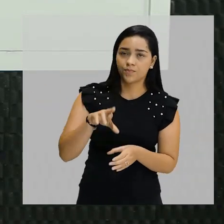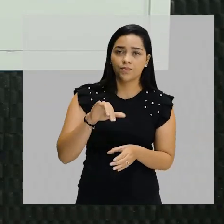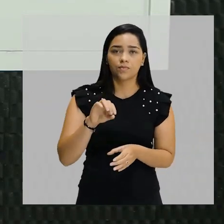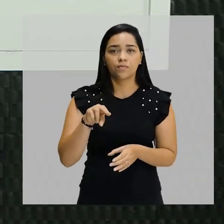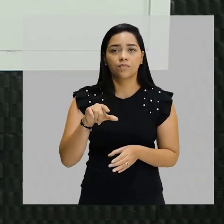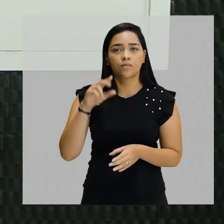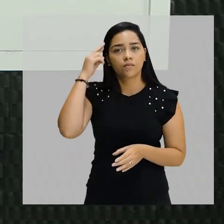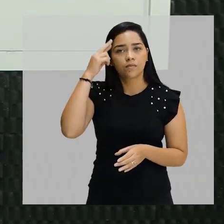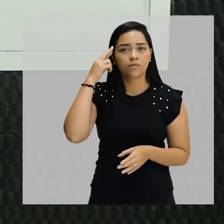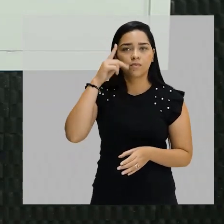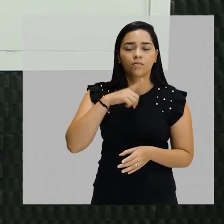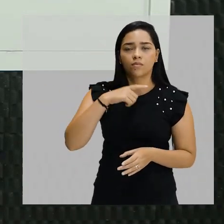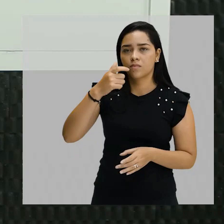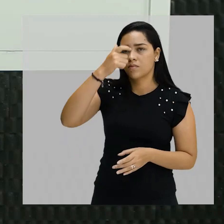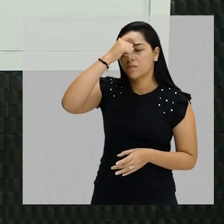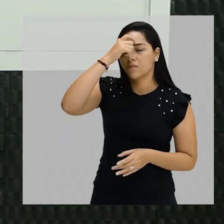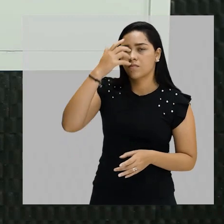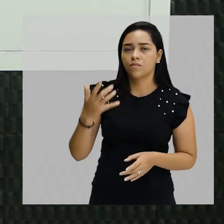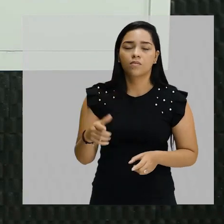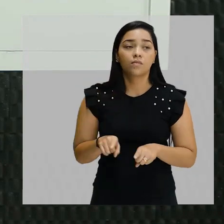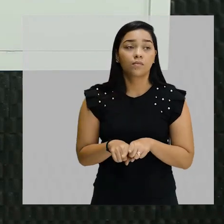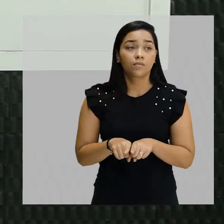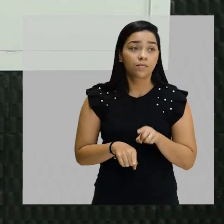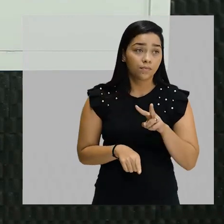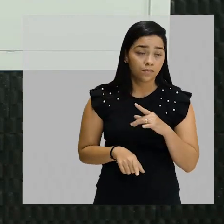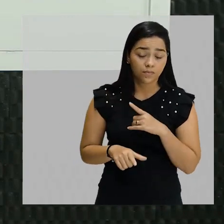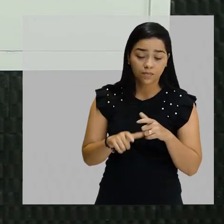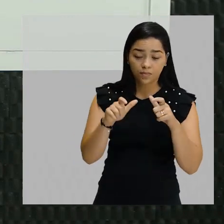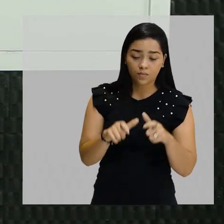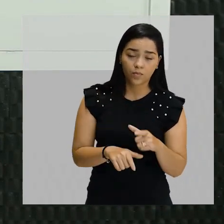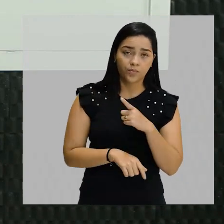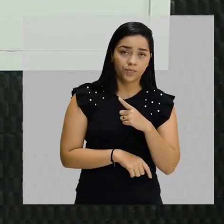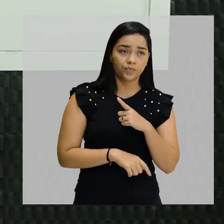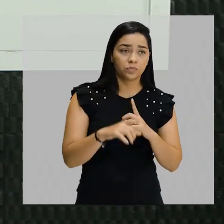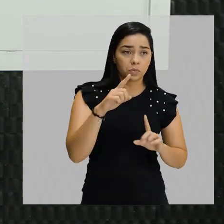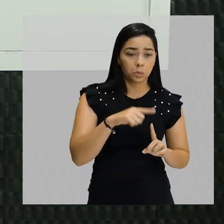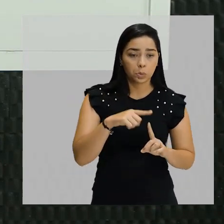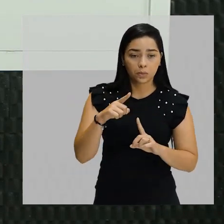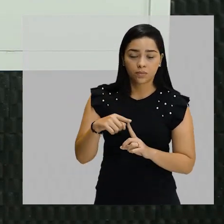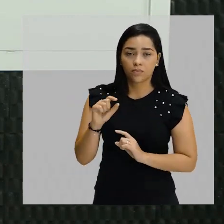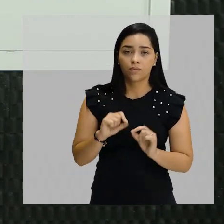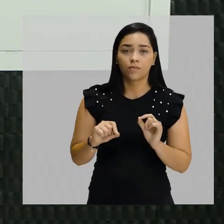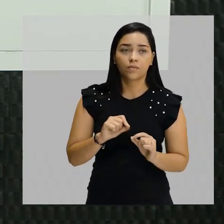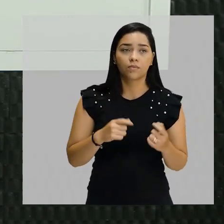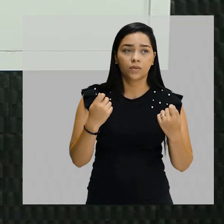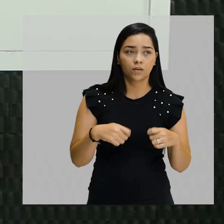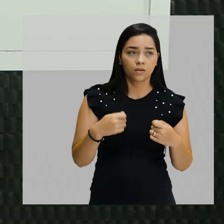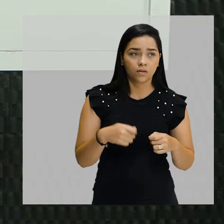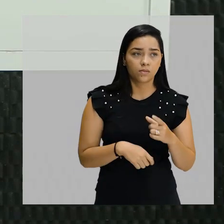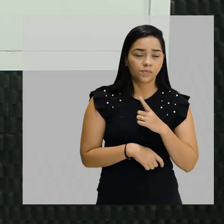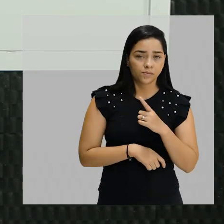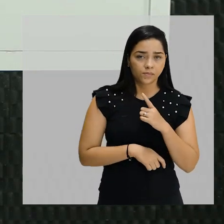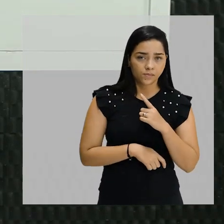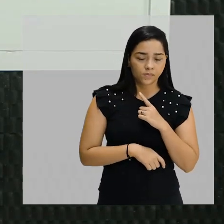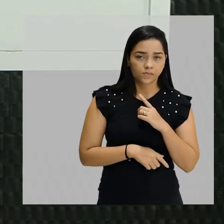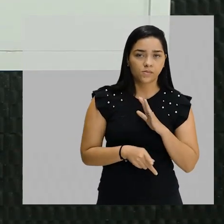eu vou dar privilégio consciência então o racionalismo ele está localizado neste elemento que é necessariamente o sujeito aqui